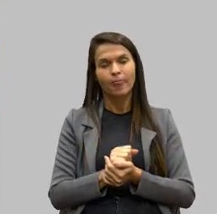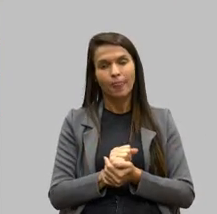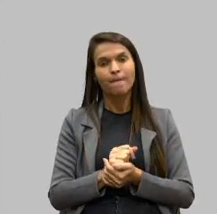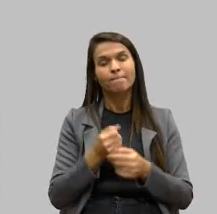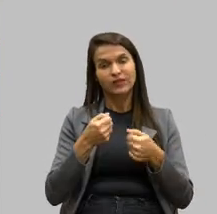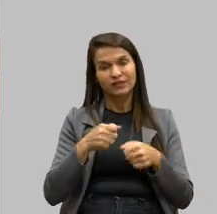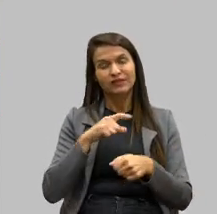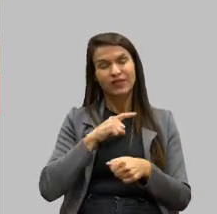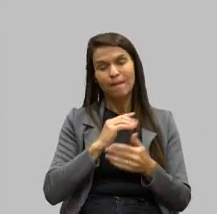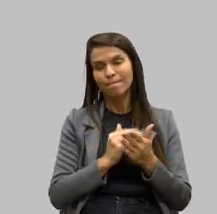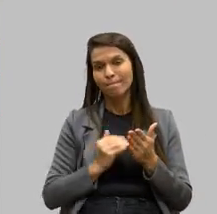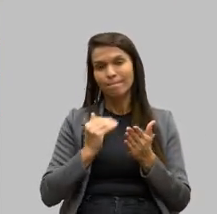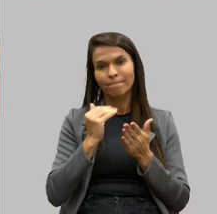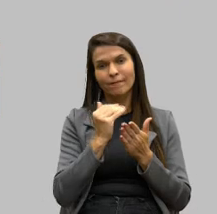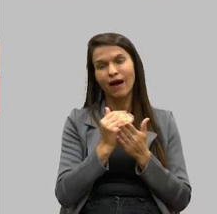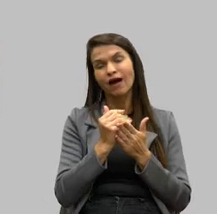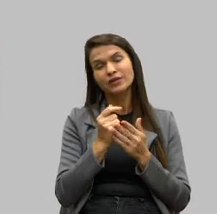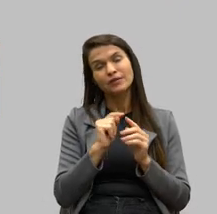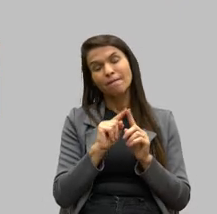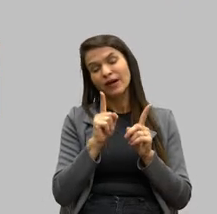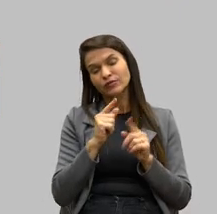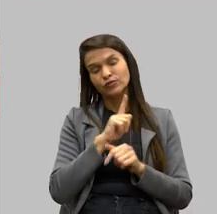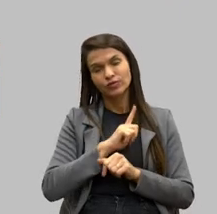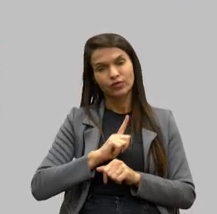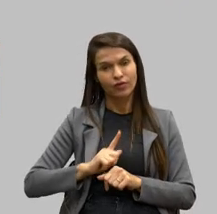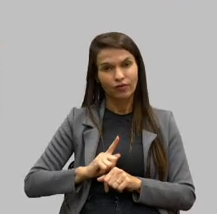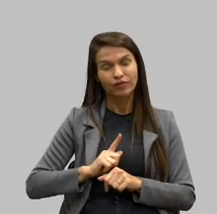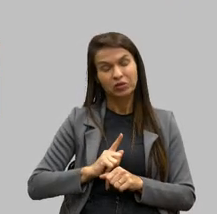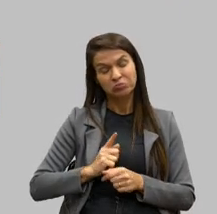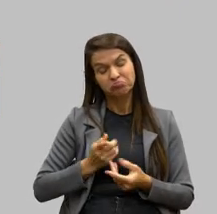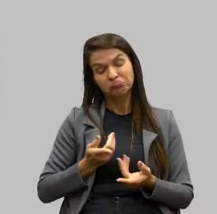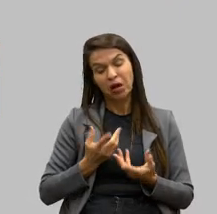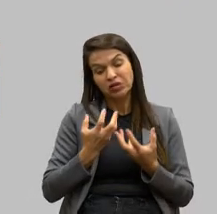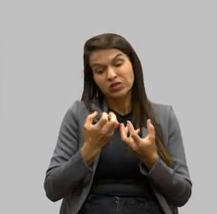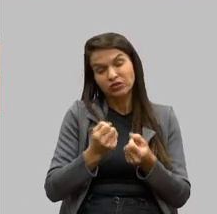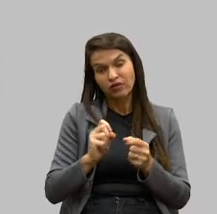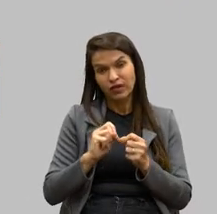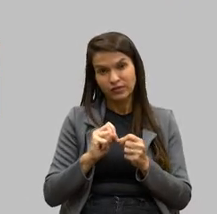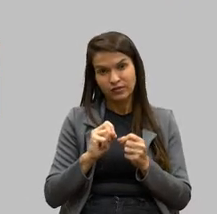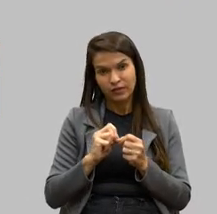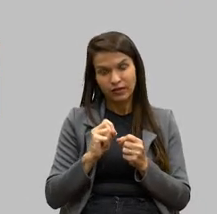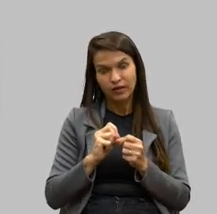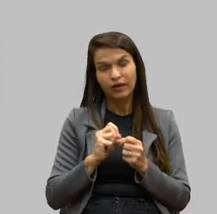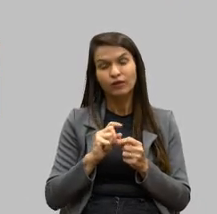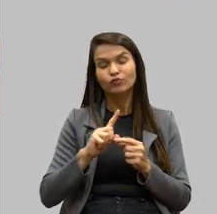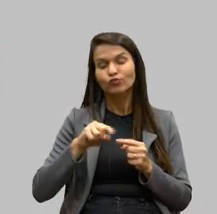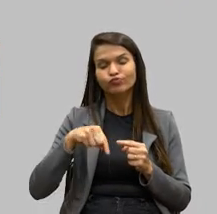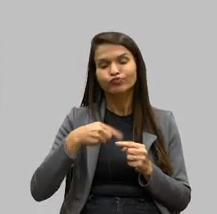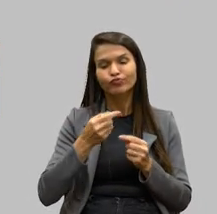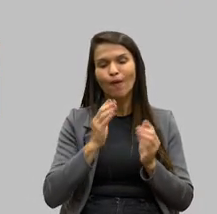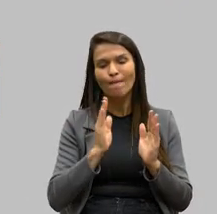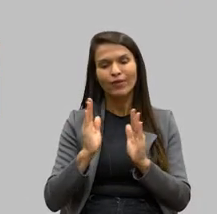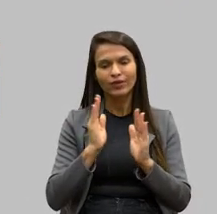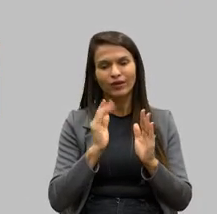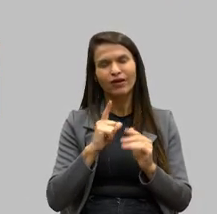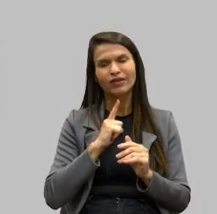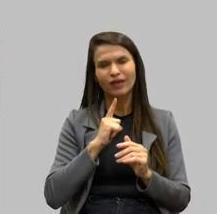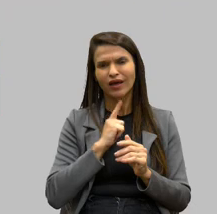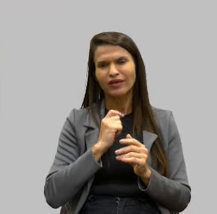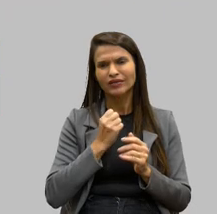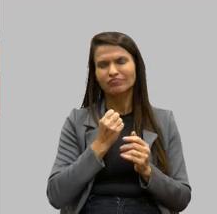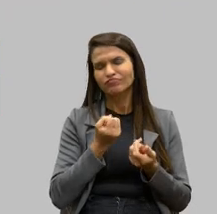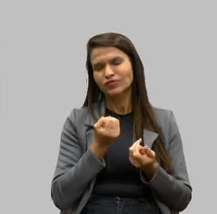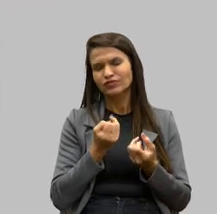ter tido mais, mas foi o que o governo se dispôs a fazer, mas, no próximo período, tem questões que são de jornada,